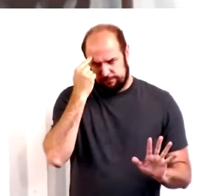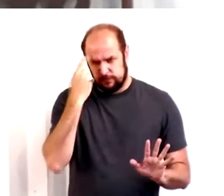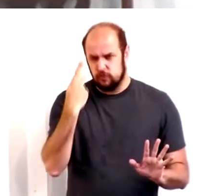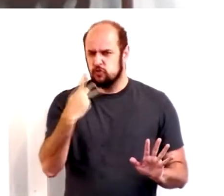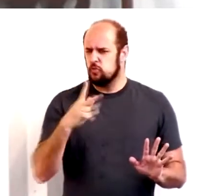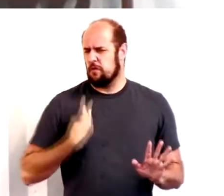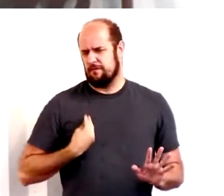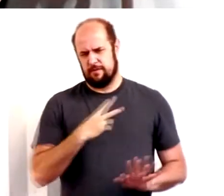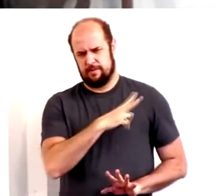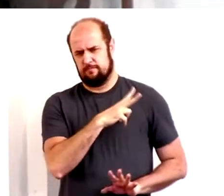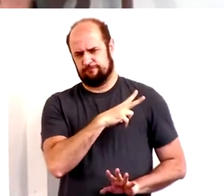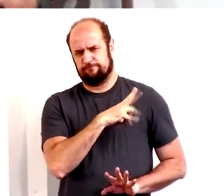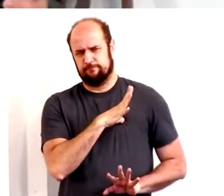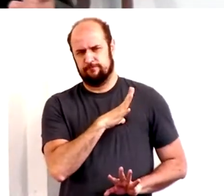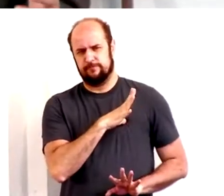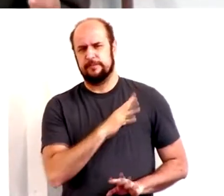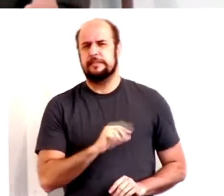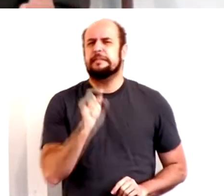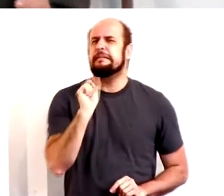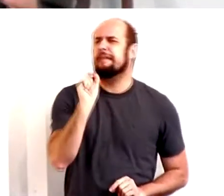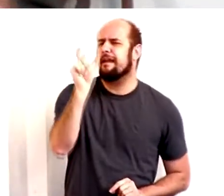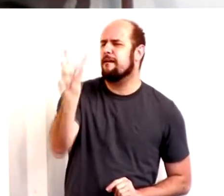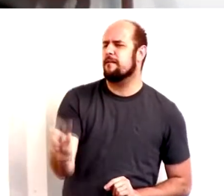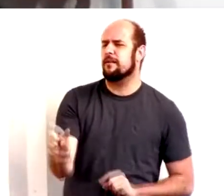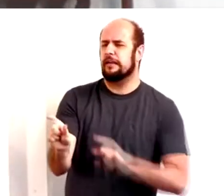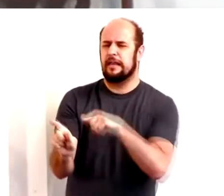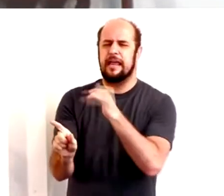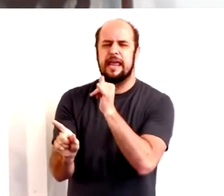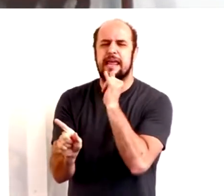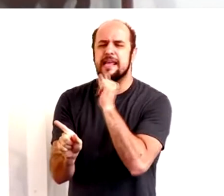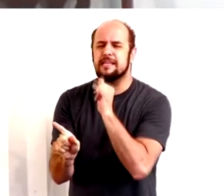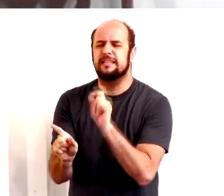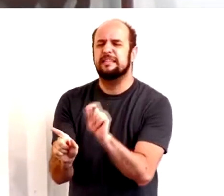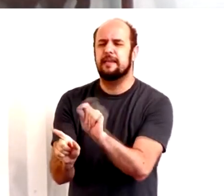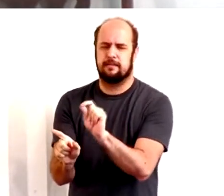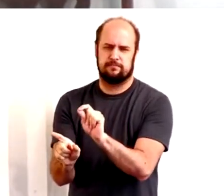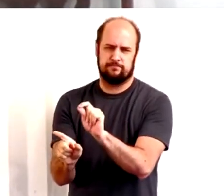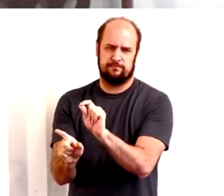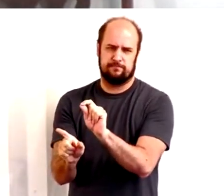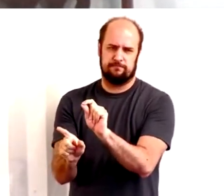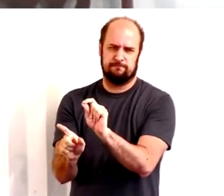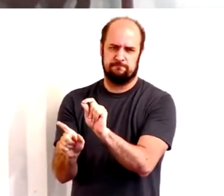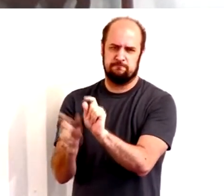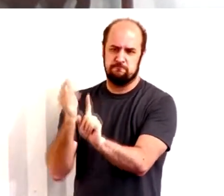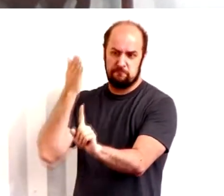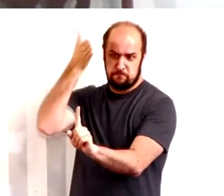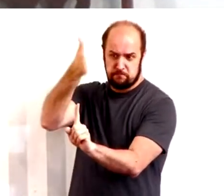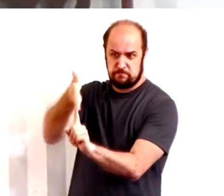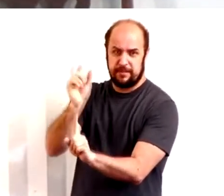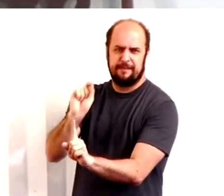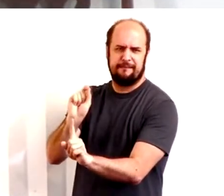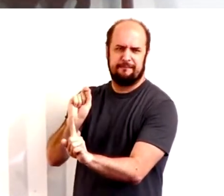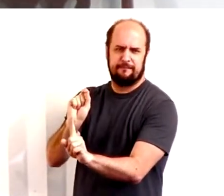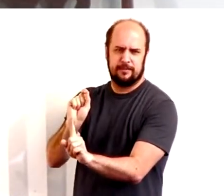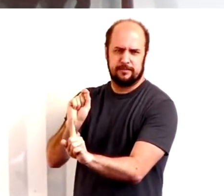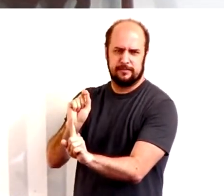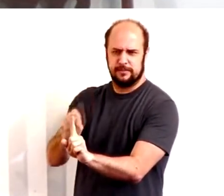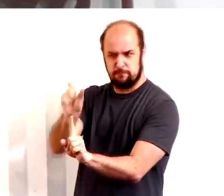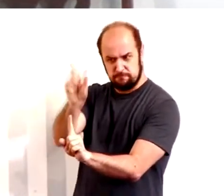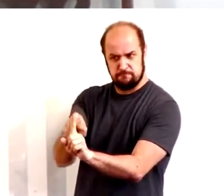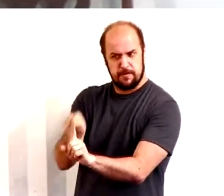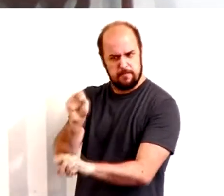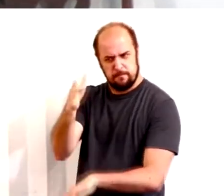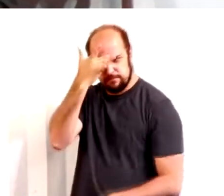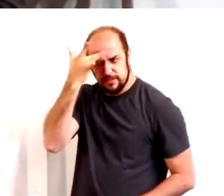você tem, nos exemplos que você tem. Qual é o seu referencial? Quem é que de